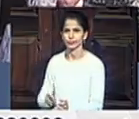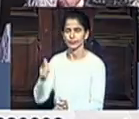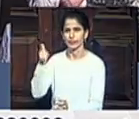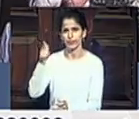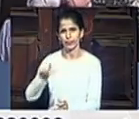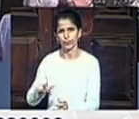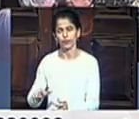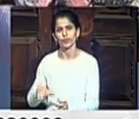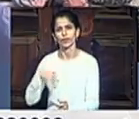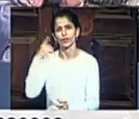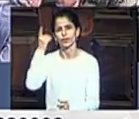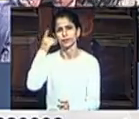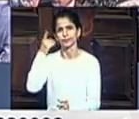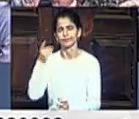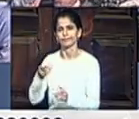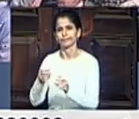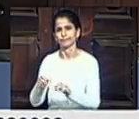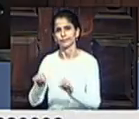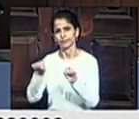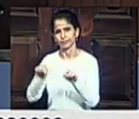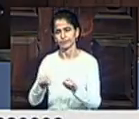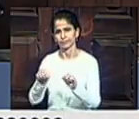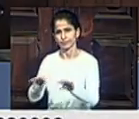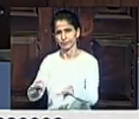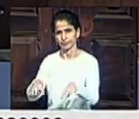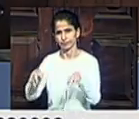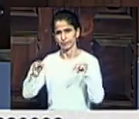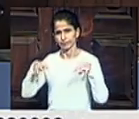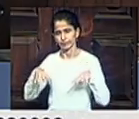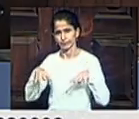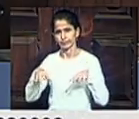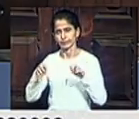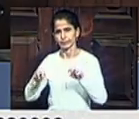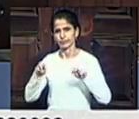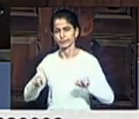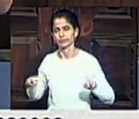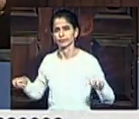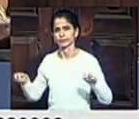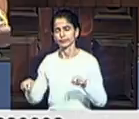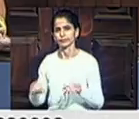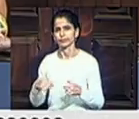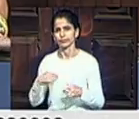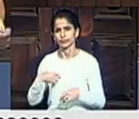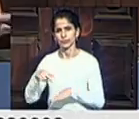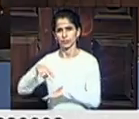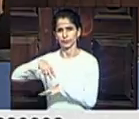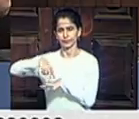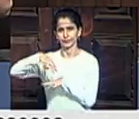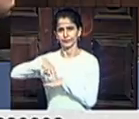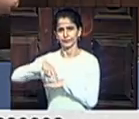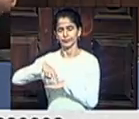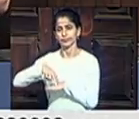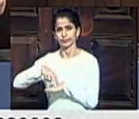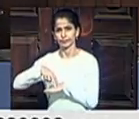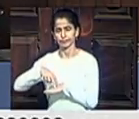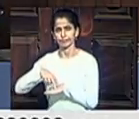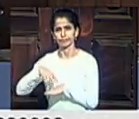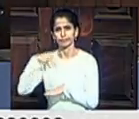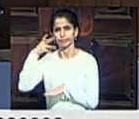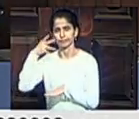demais deputados desse parlamento, senhor presidente, estou na tribuna